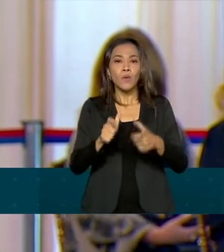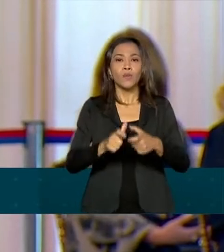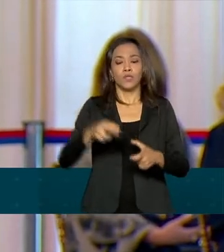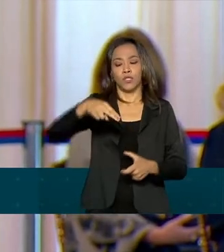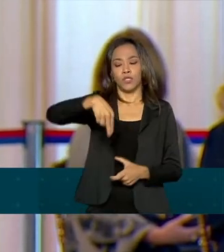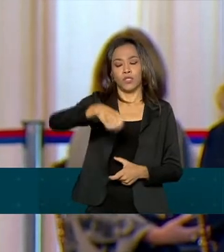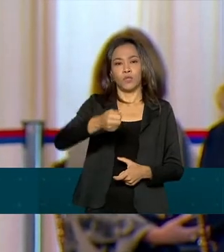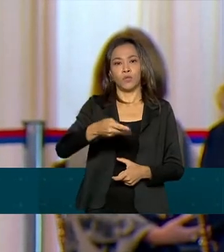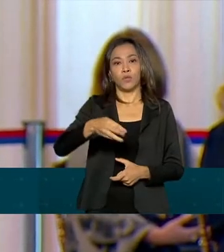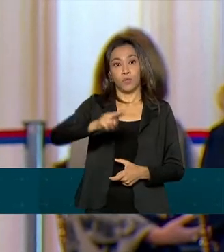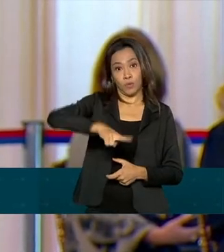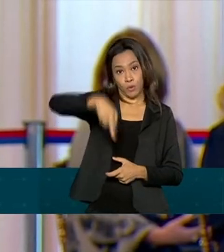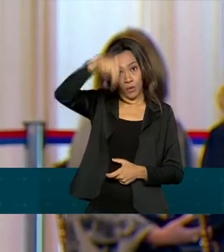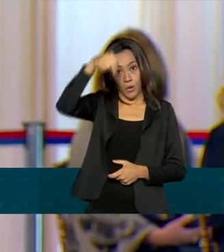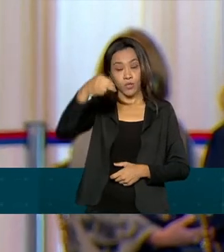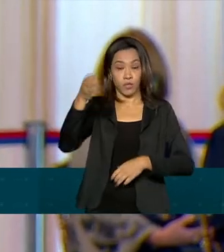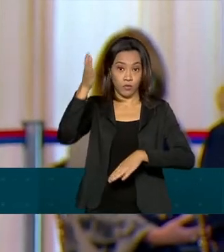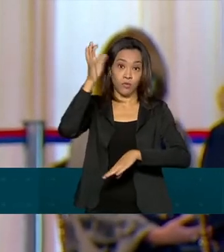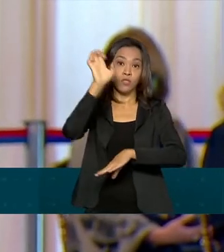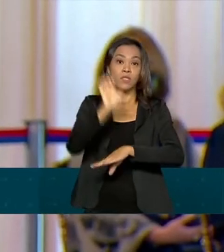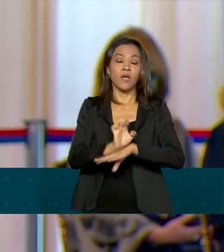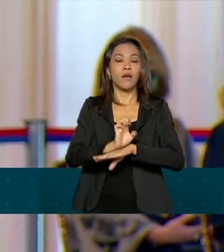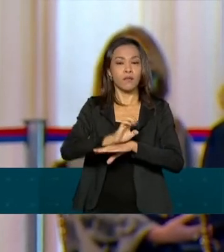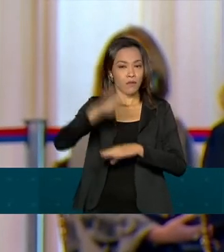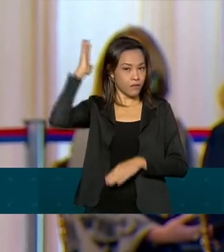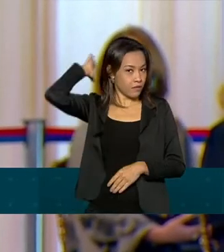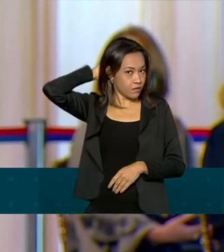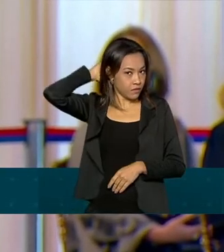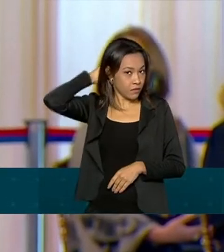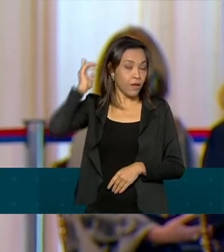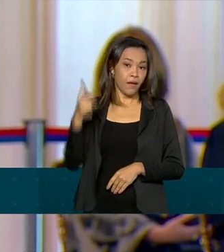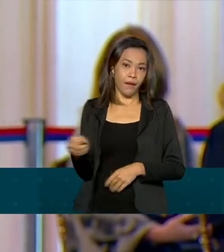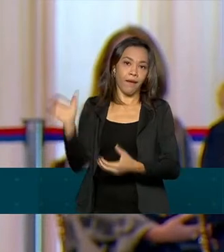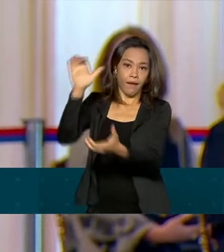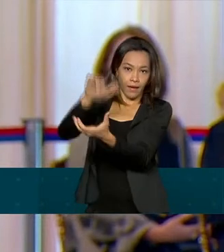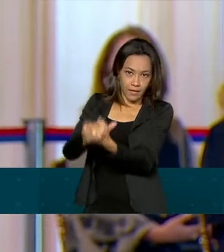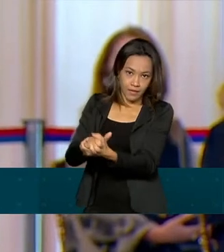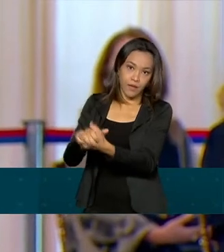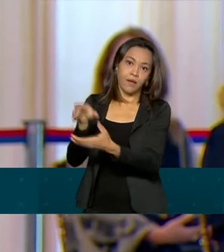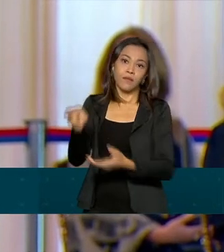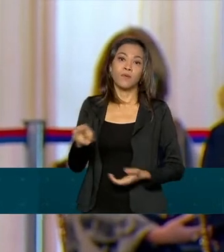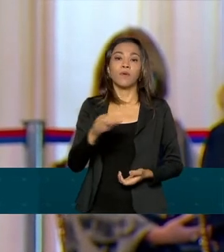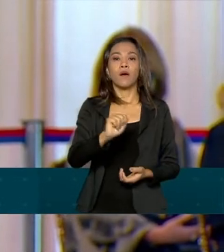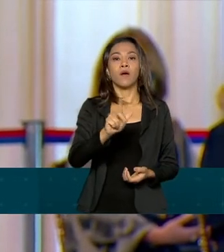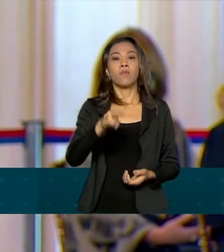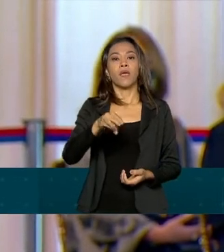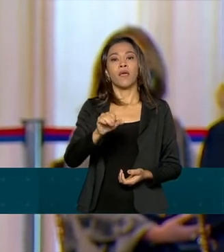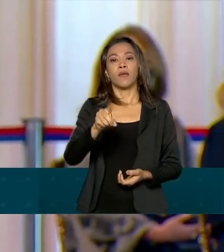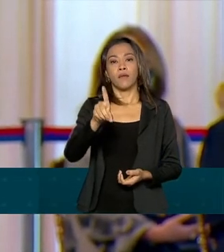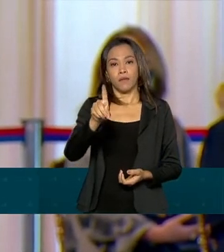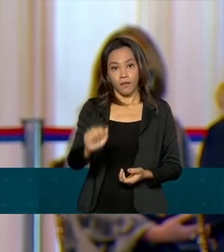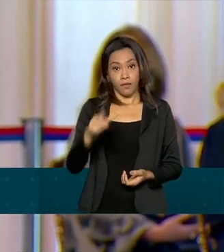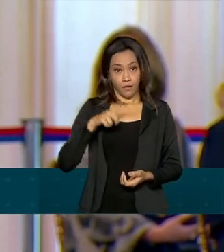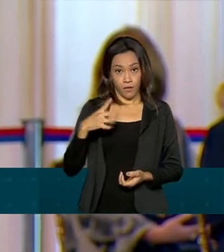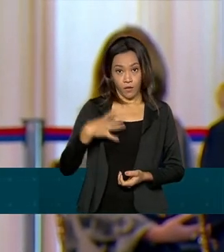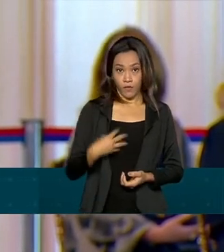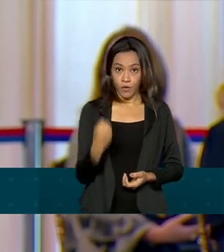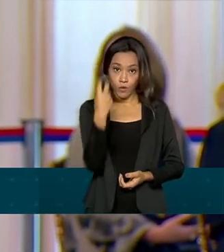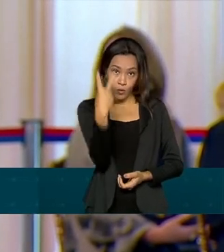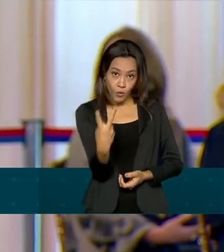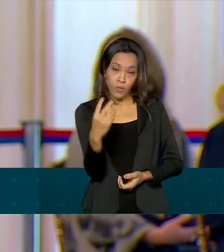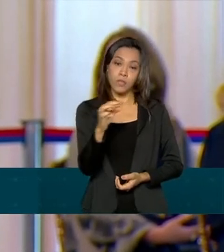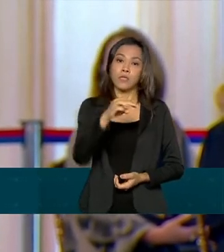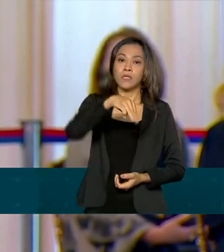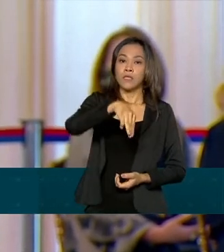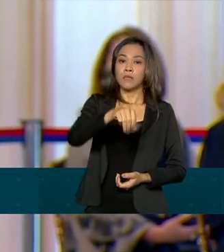no Pará é casado ou com a senhora Maria Ltda Usina Toledo de Almeida e tem dois filhos Marcelo